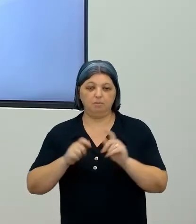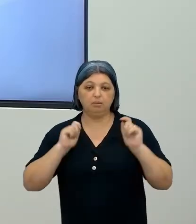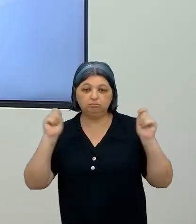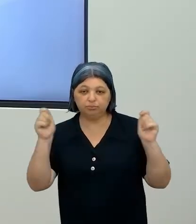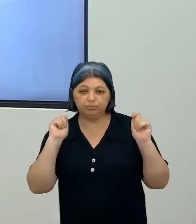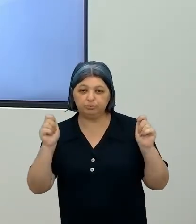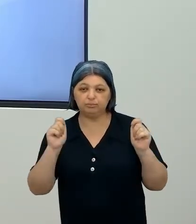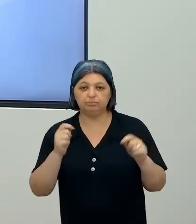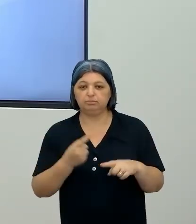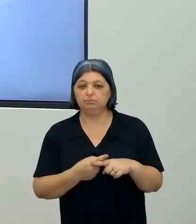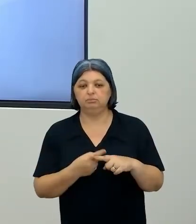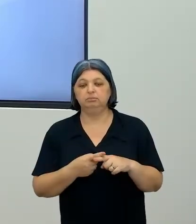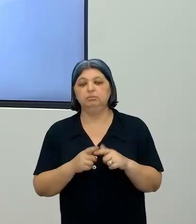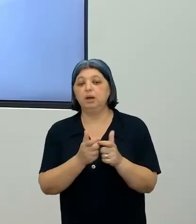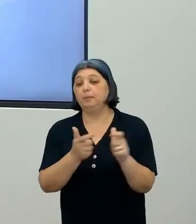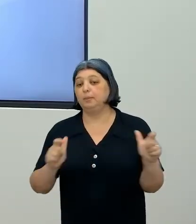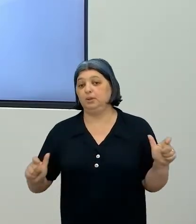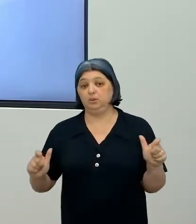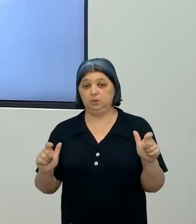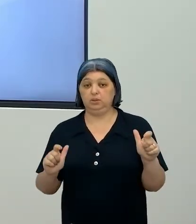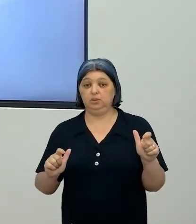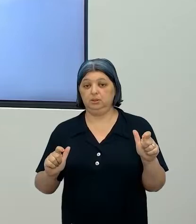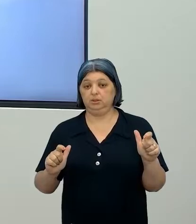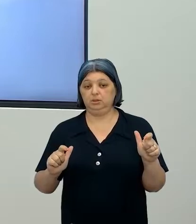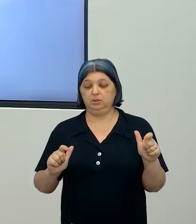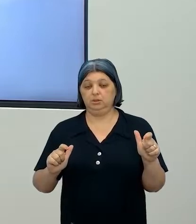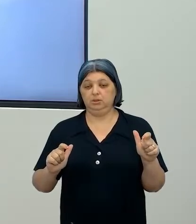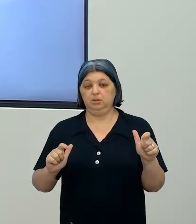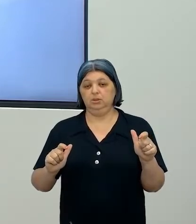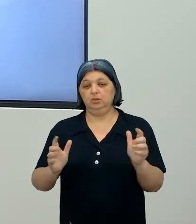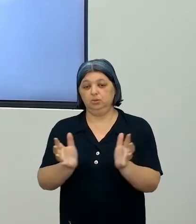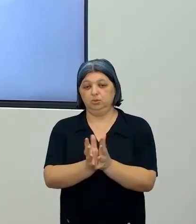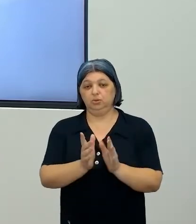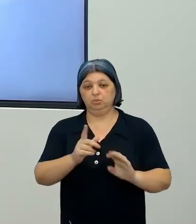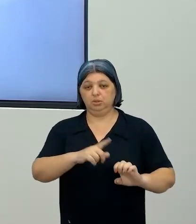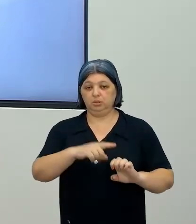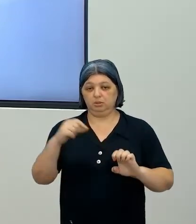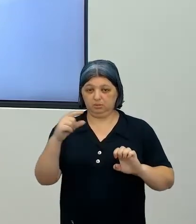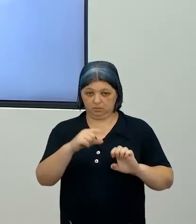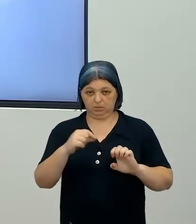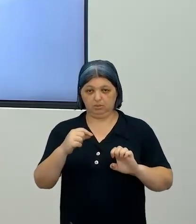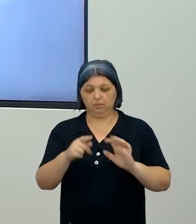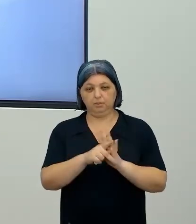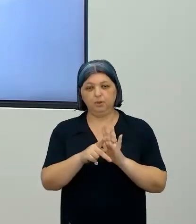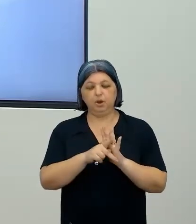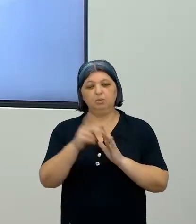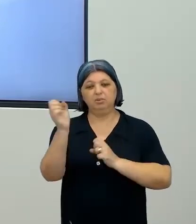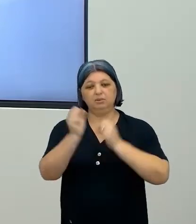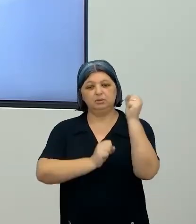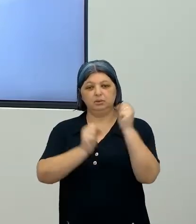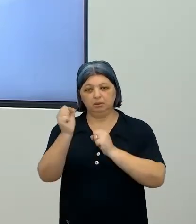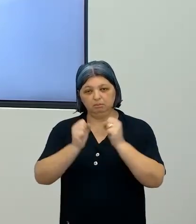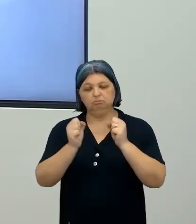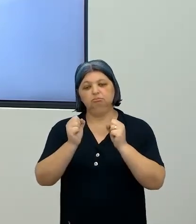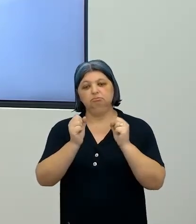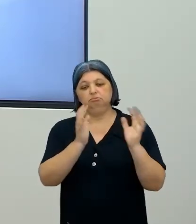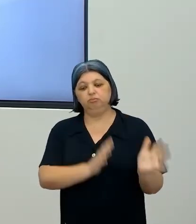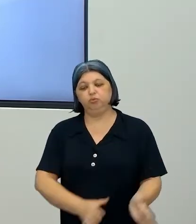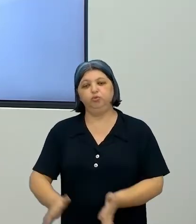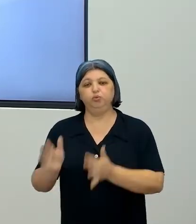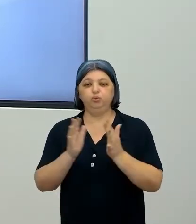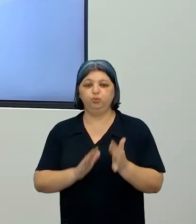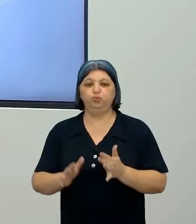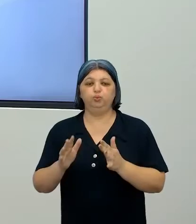a maioria dos primeiros empreendedores do capitalismo, os primeiros industriais. E daí ele